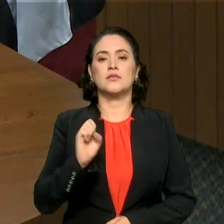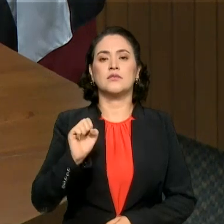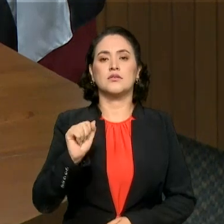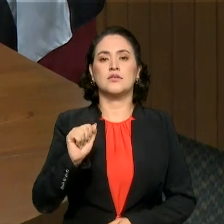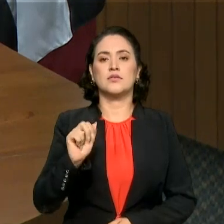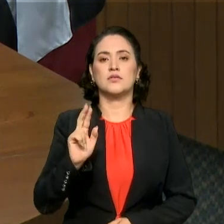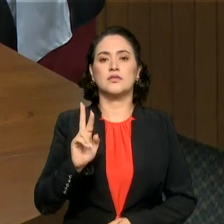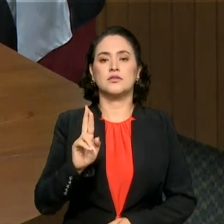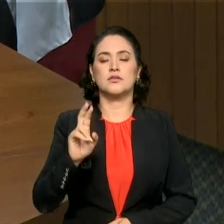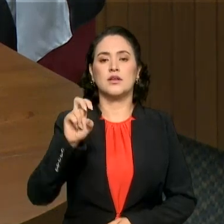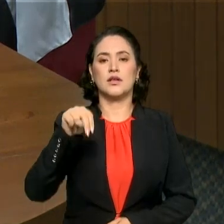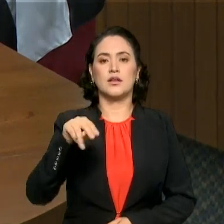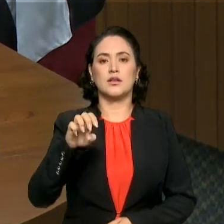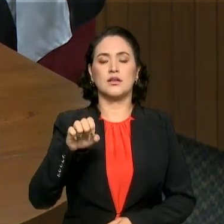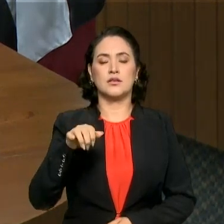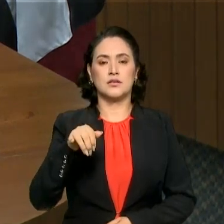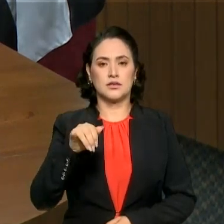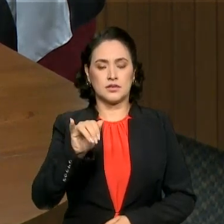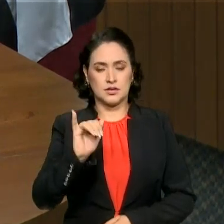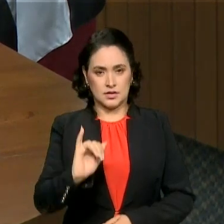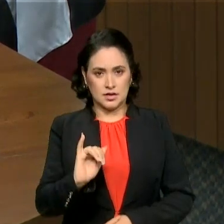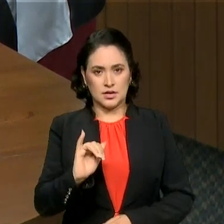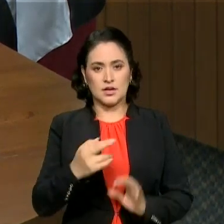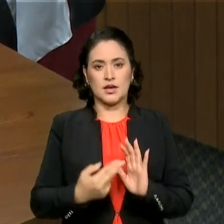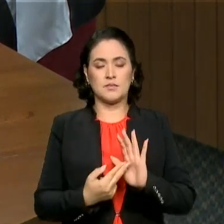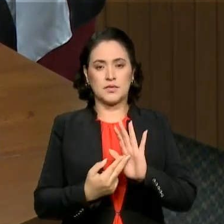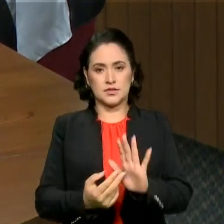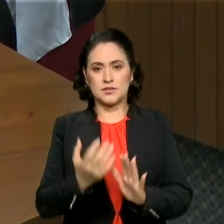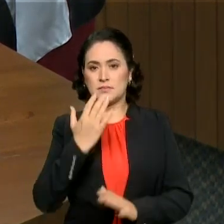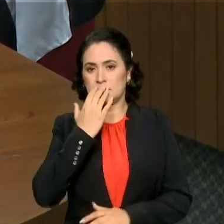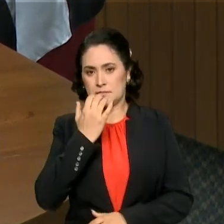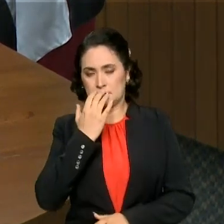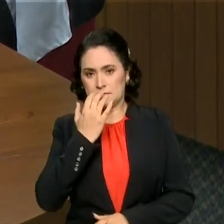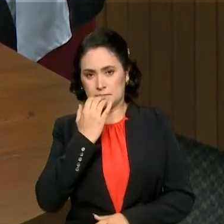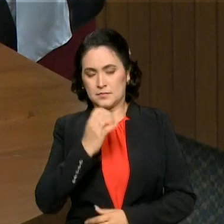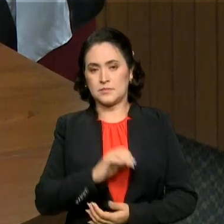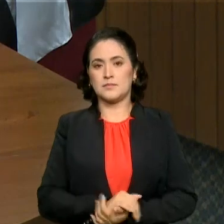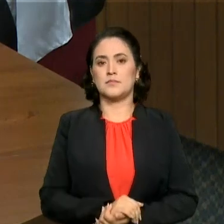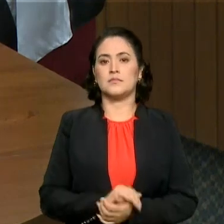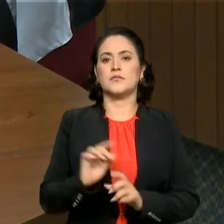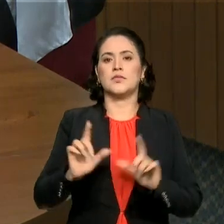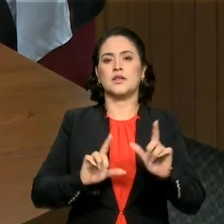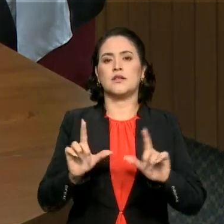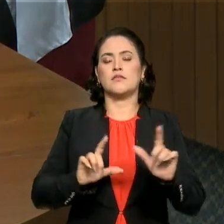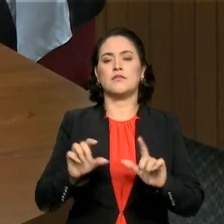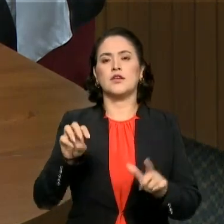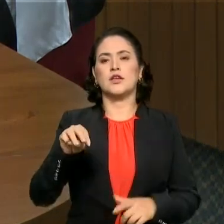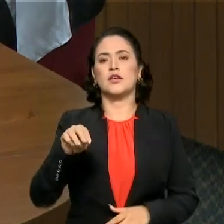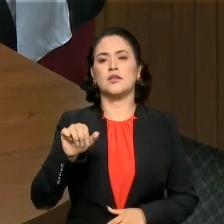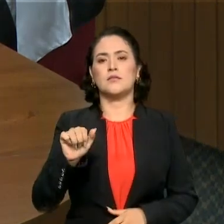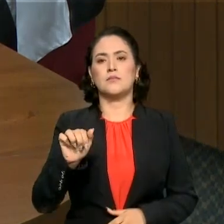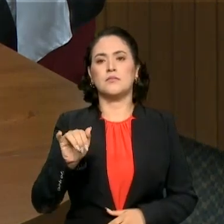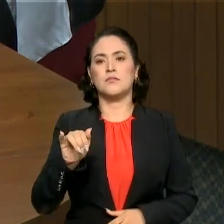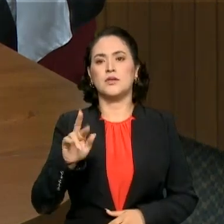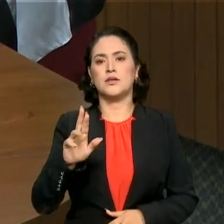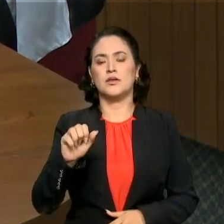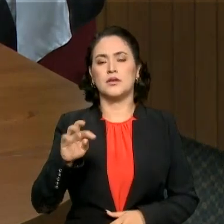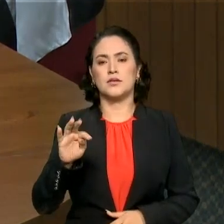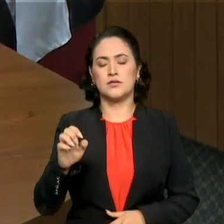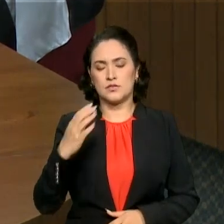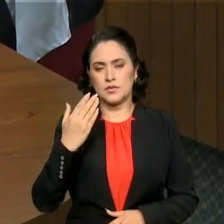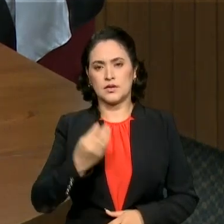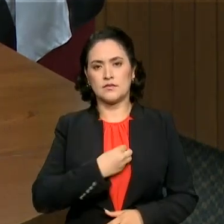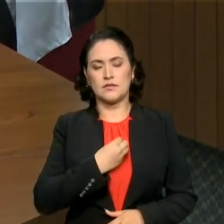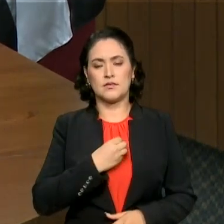Mirante, da TV Mirante, que a gente agradece aqui a presença. Senhor desembargador José Luiz Oliveira, corregedor-geral